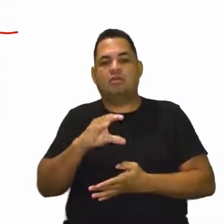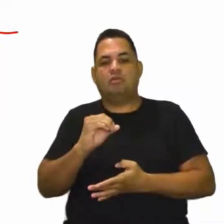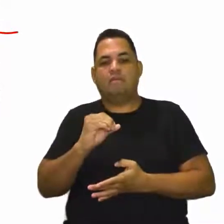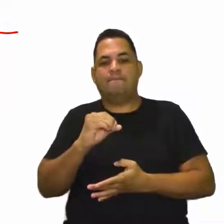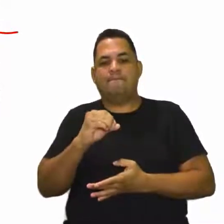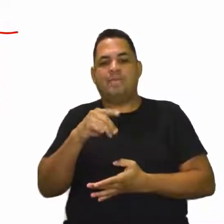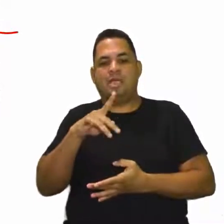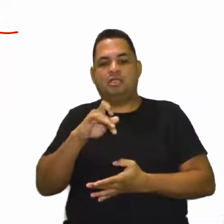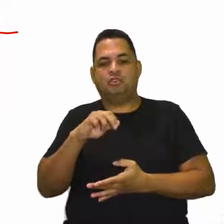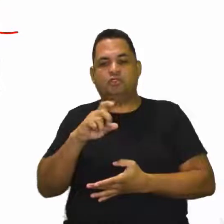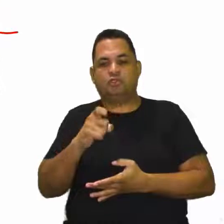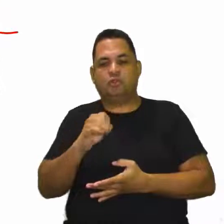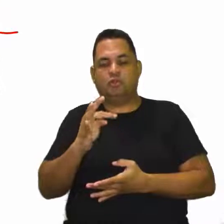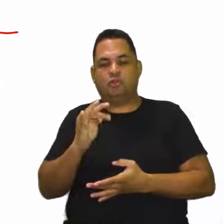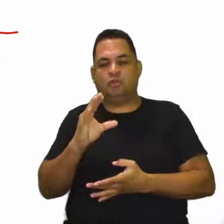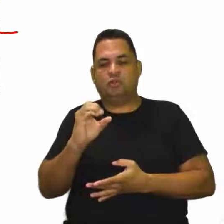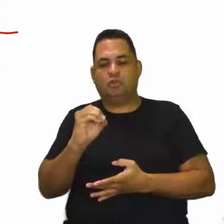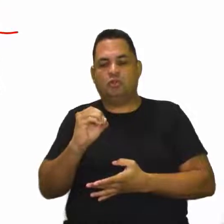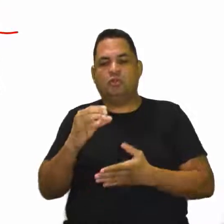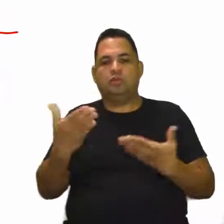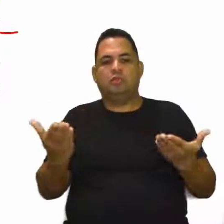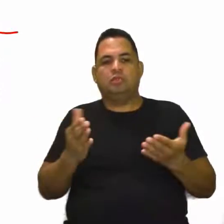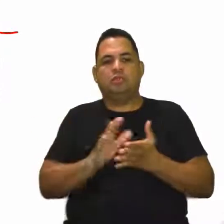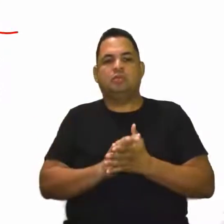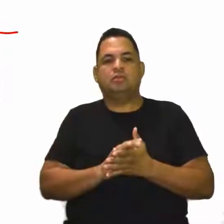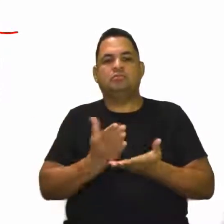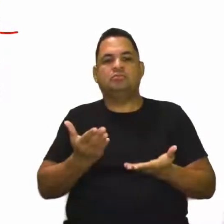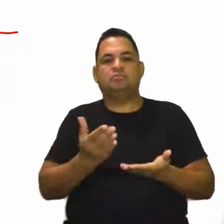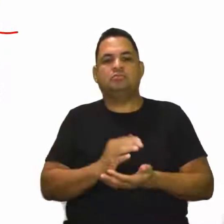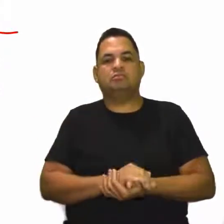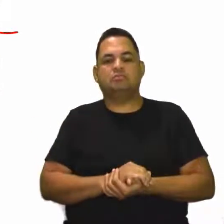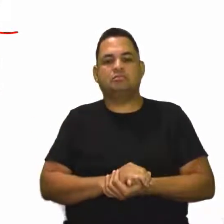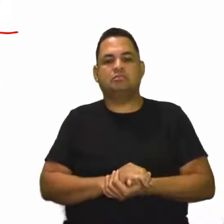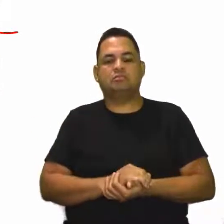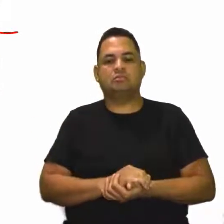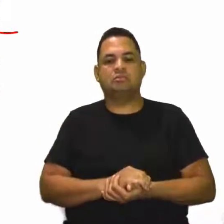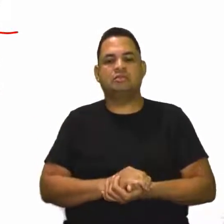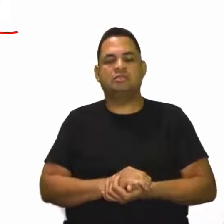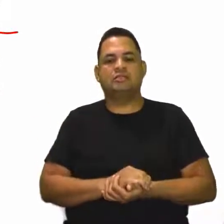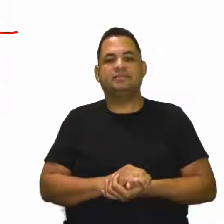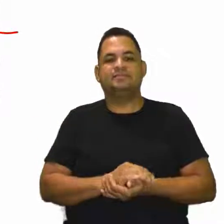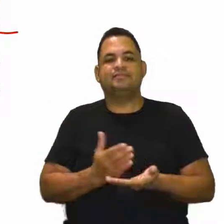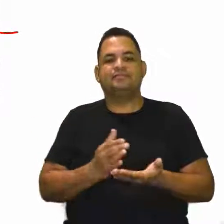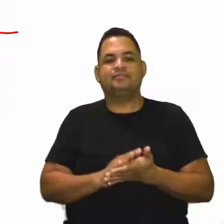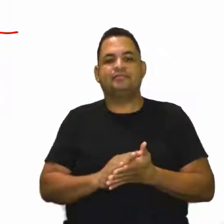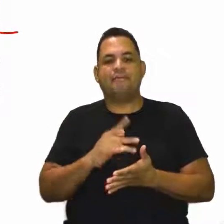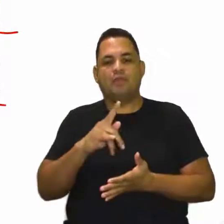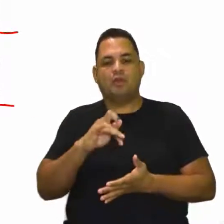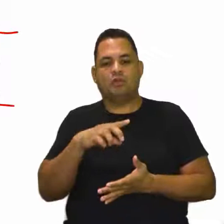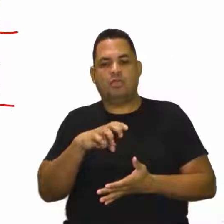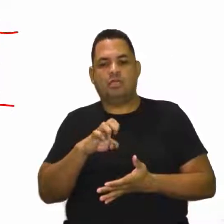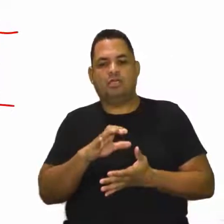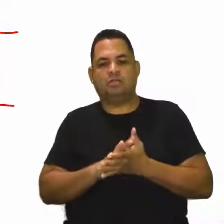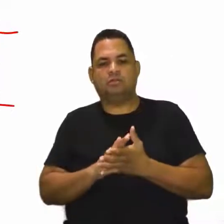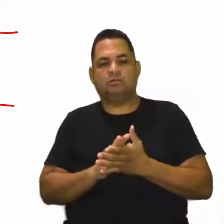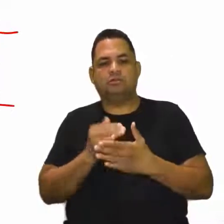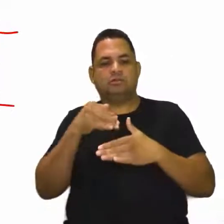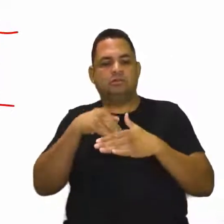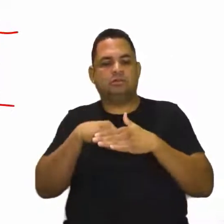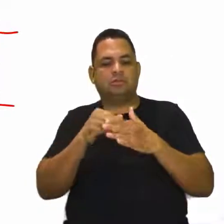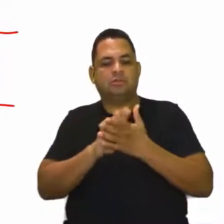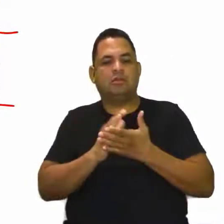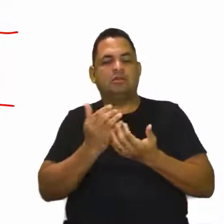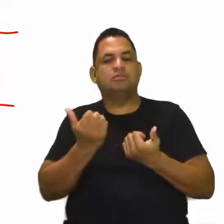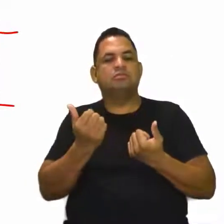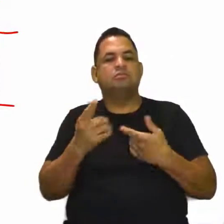Peixoto. Aí, o Peixoto, com uma pequena vantagem sobre Prudente de Moraes. Prudente está aguardando o cargo